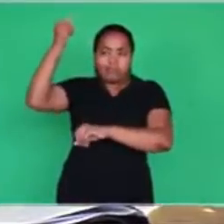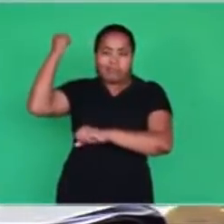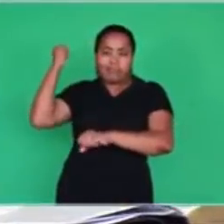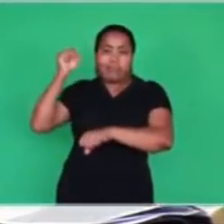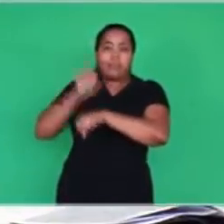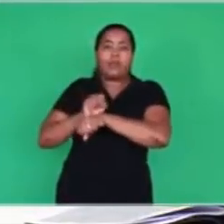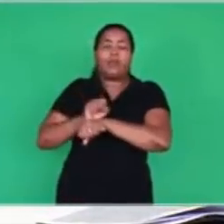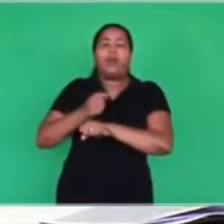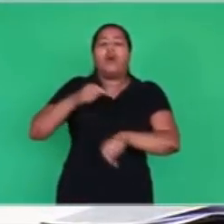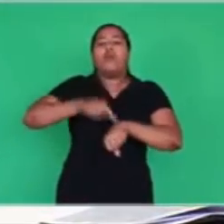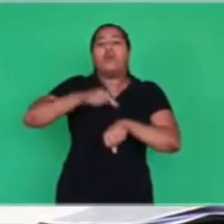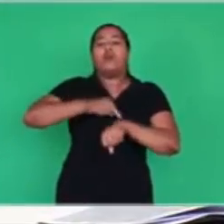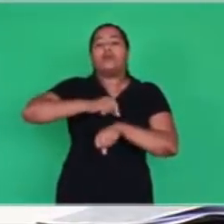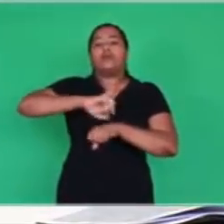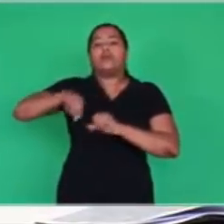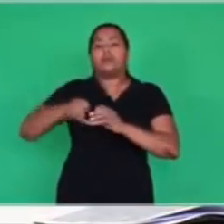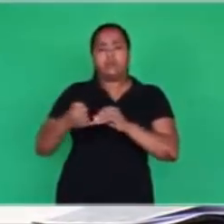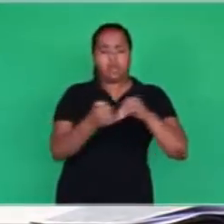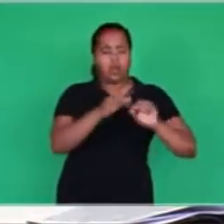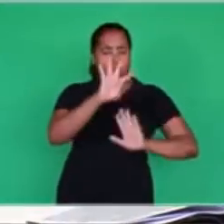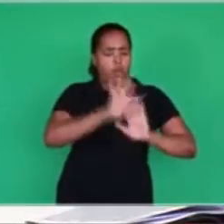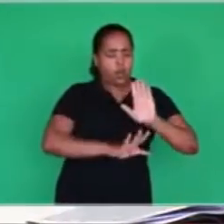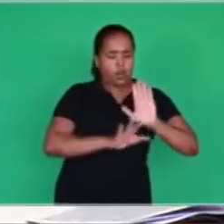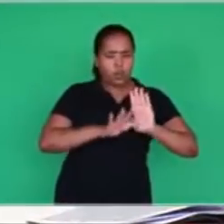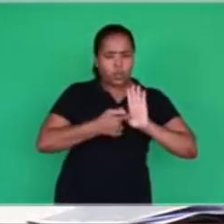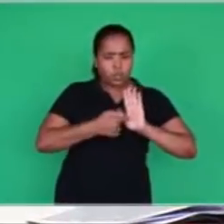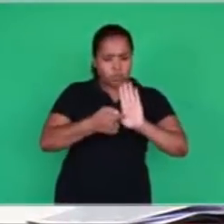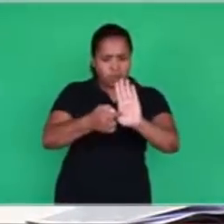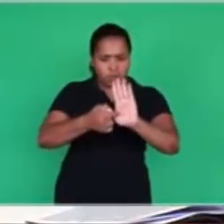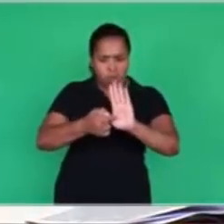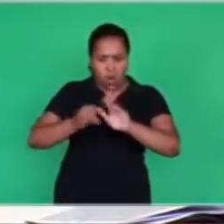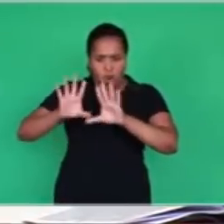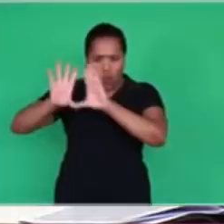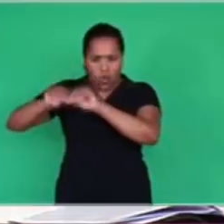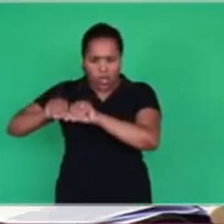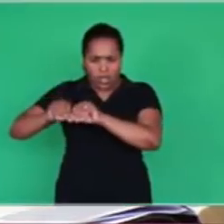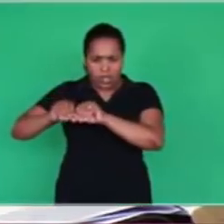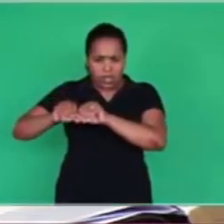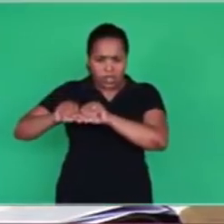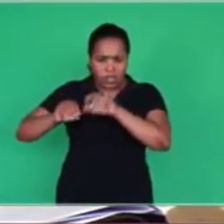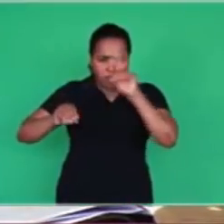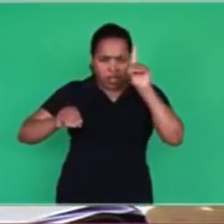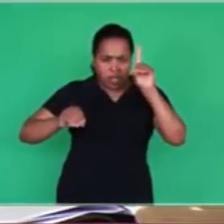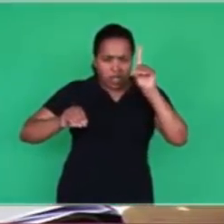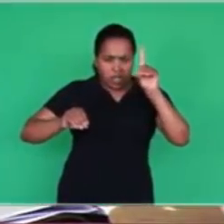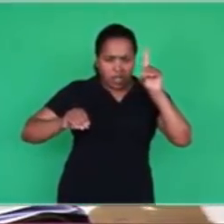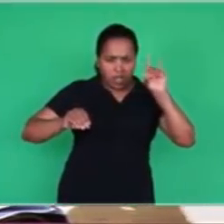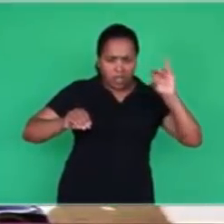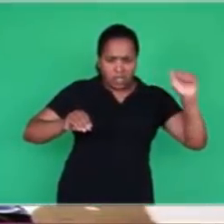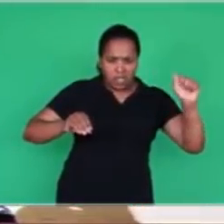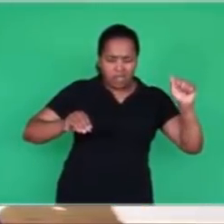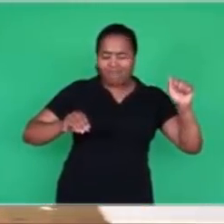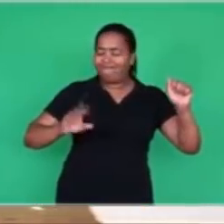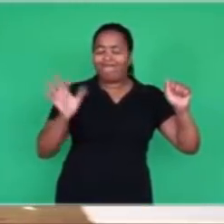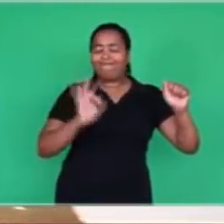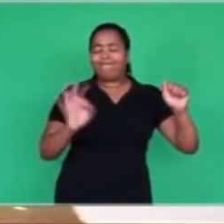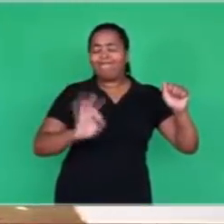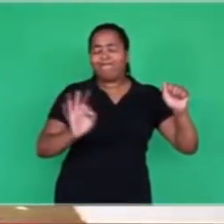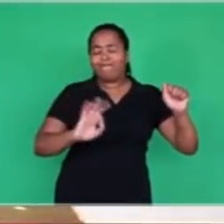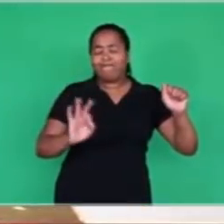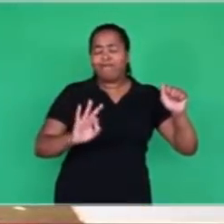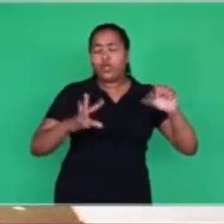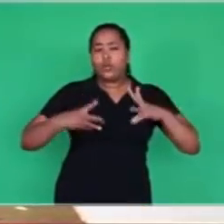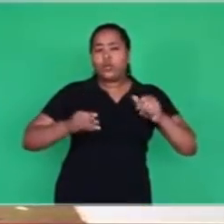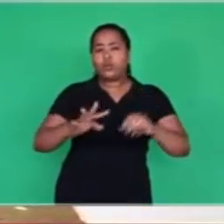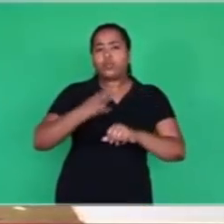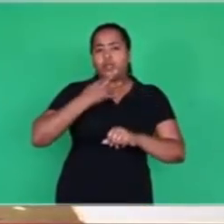E diz o texto, não será noite e nem dia. Será um dia conhecido de todos. Não haverá nem